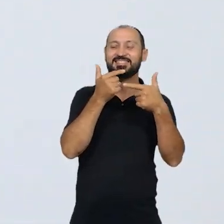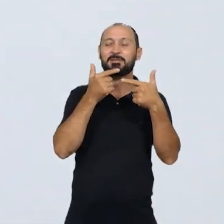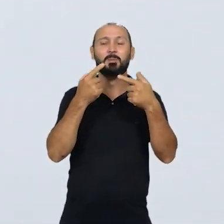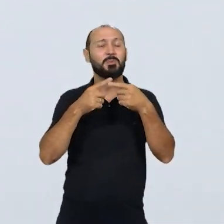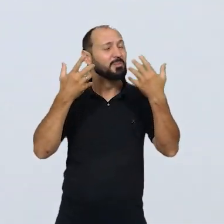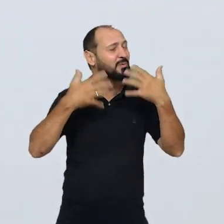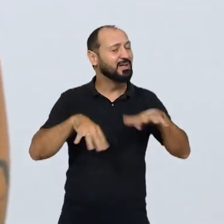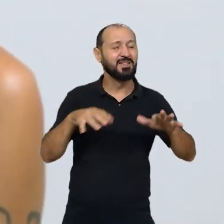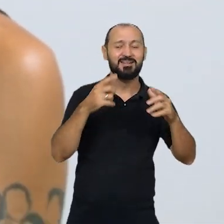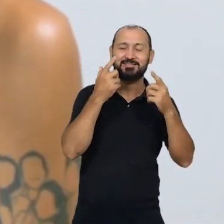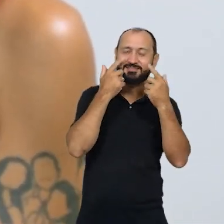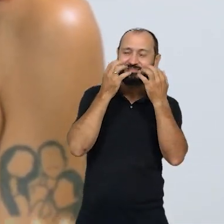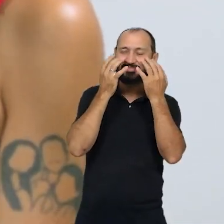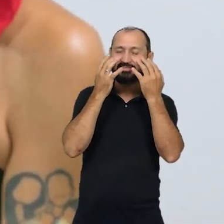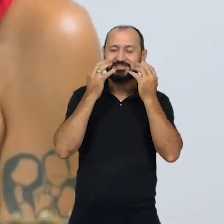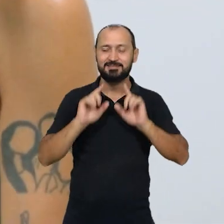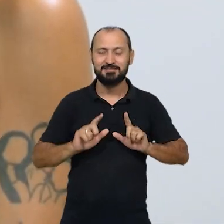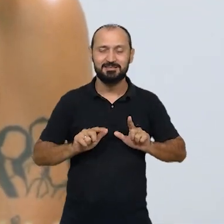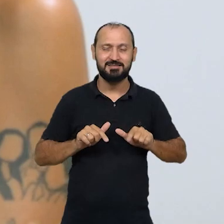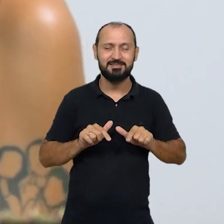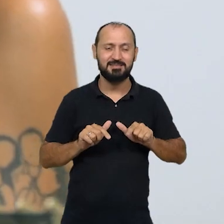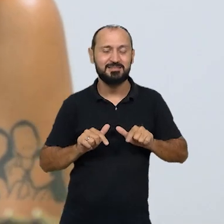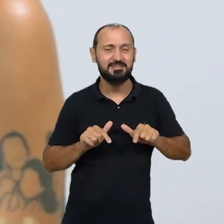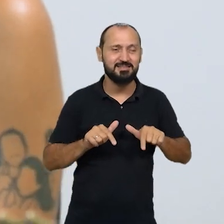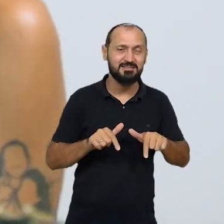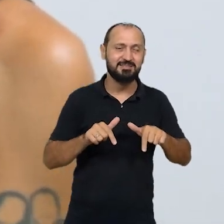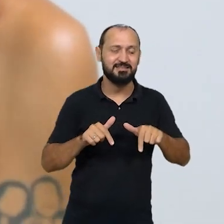Vou parando nas beiradas,